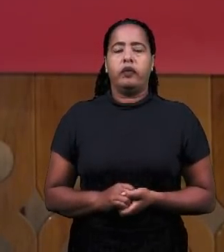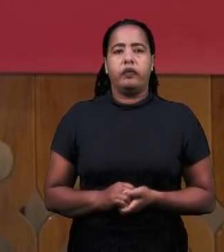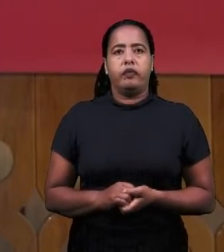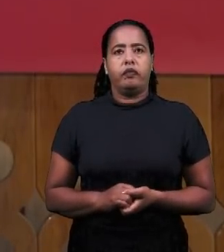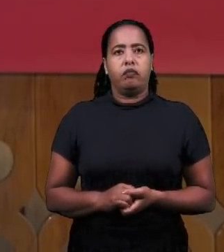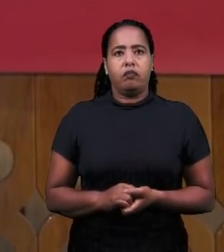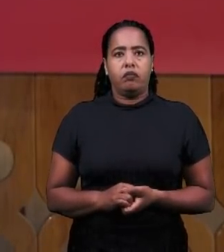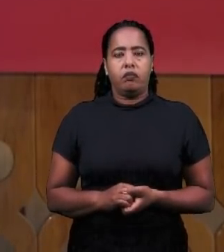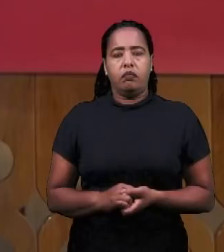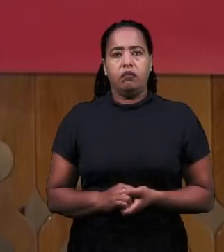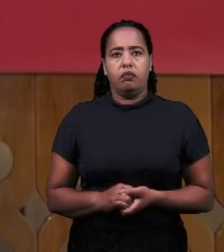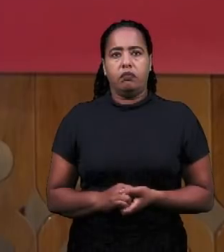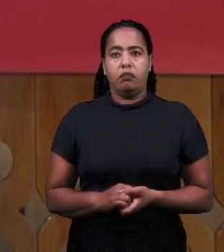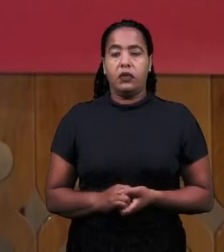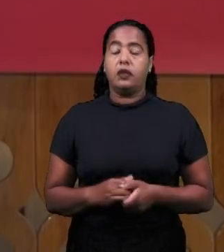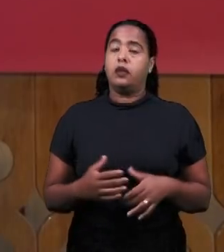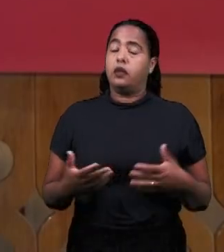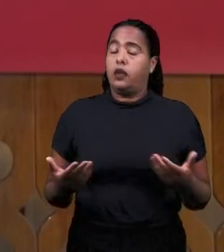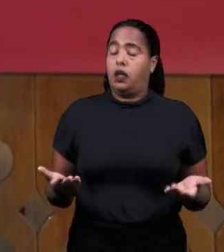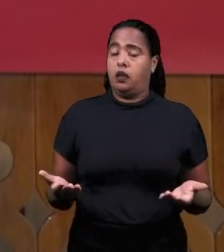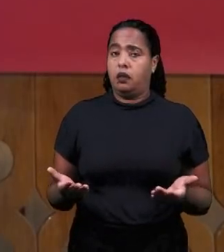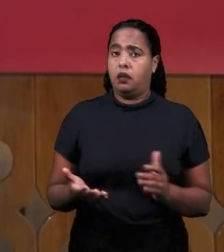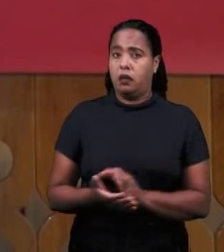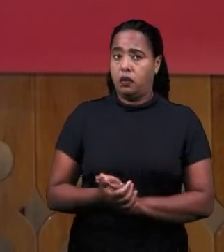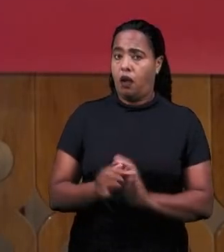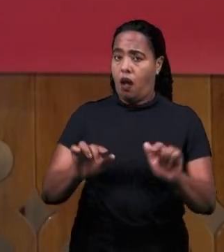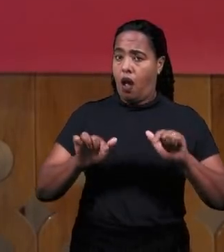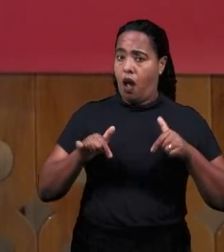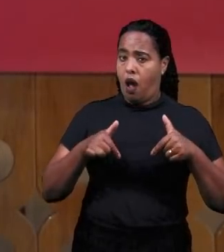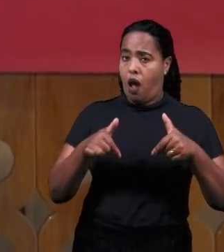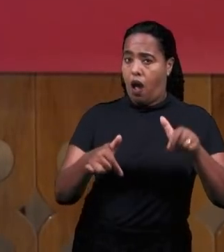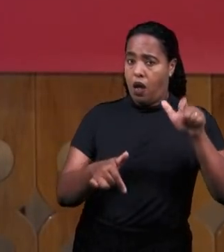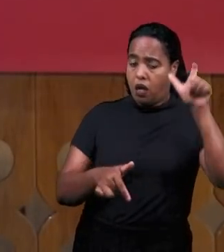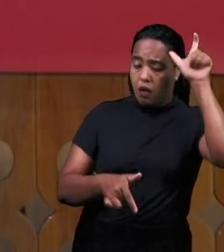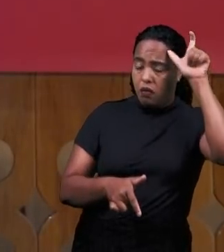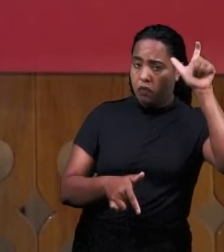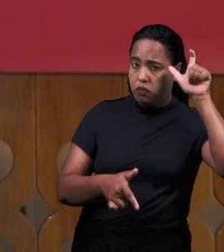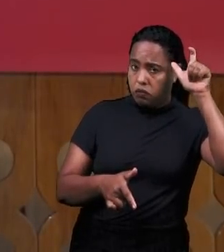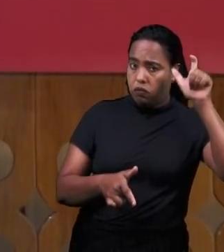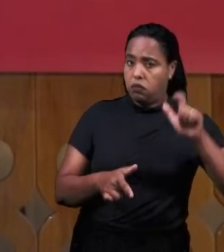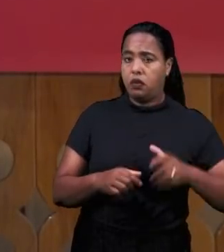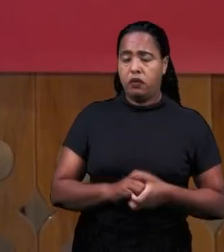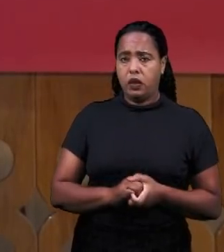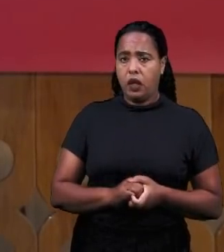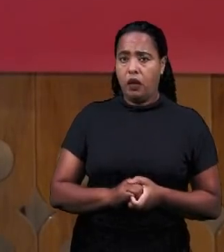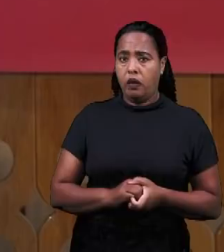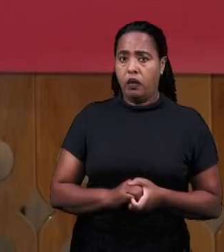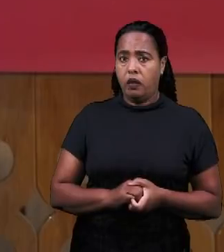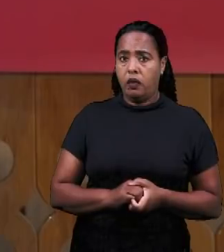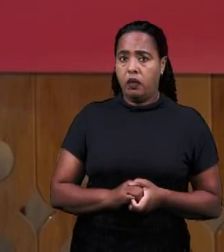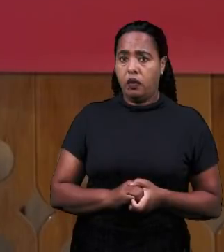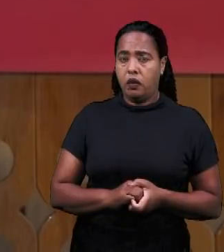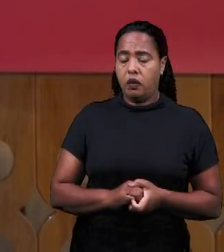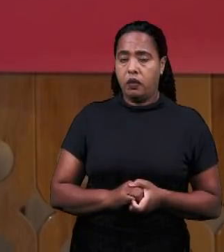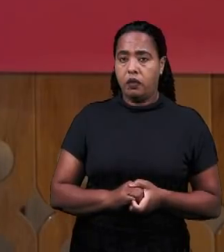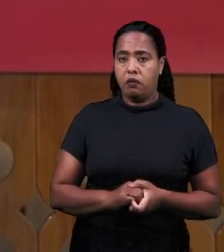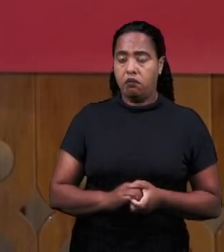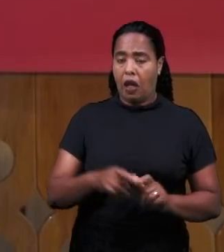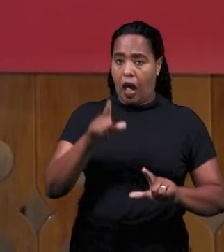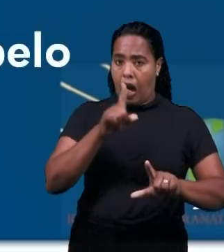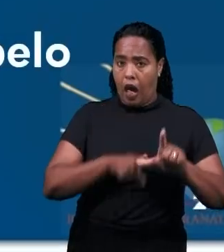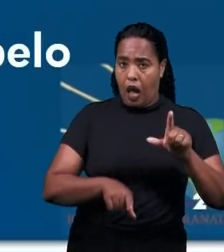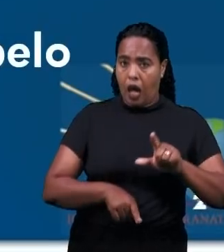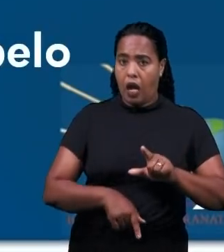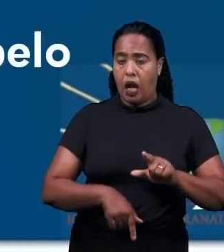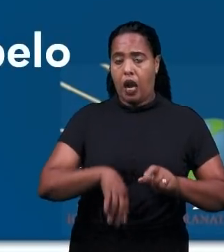Né? Então isso aqui é a ação do adversário, porque o adversário entra na razão. Vamos lá. Letra, razão.